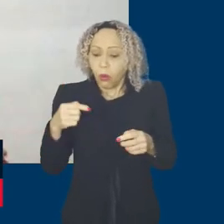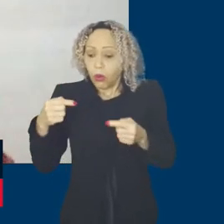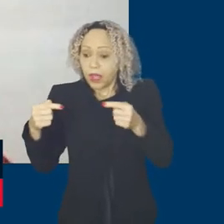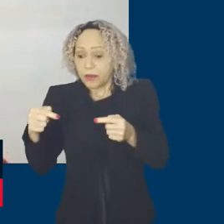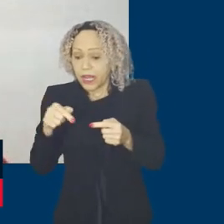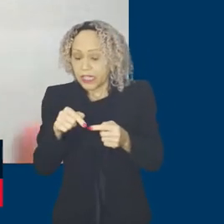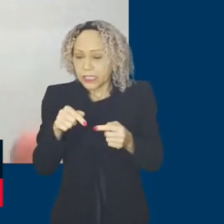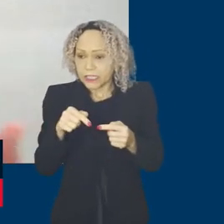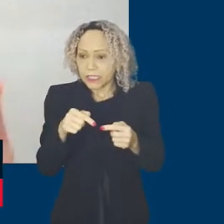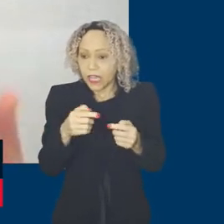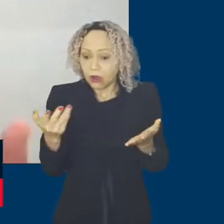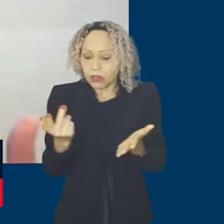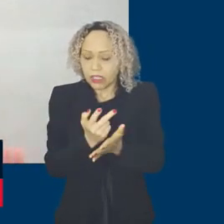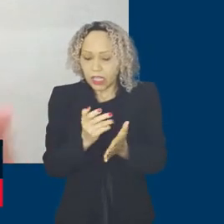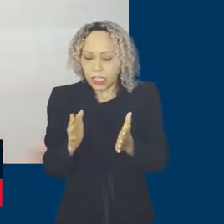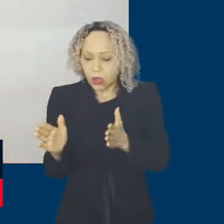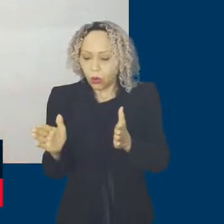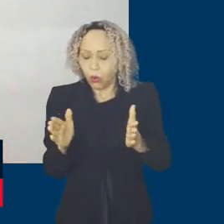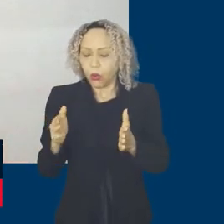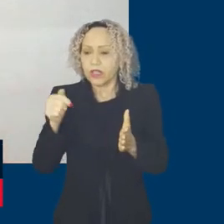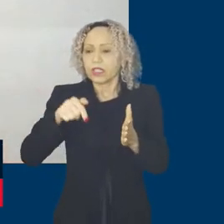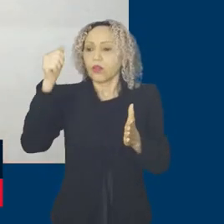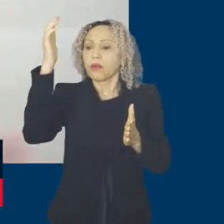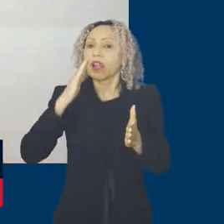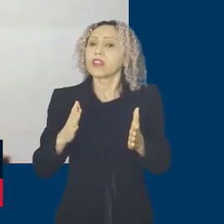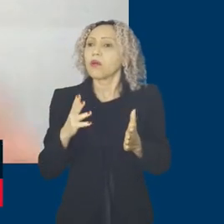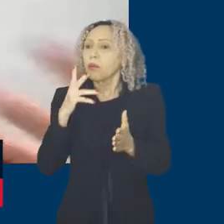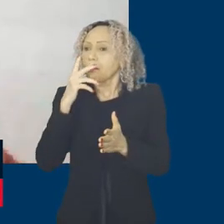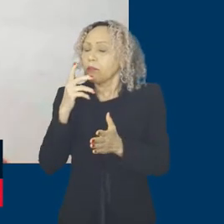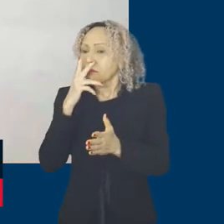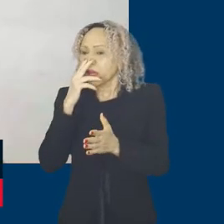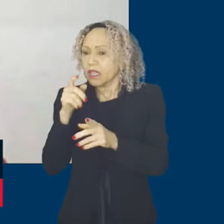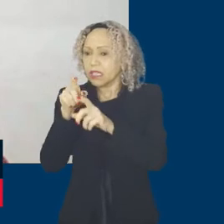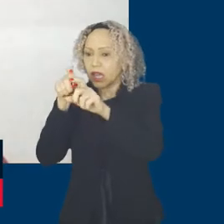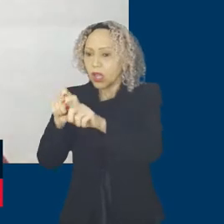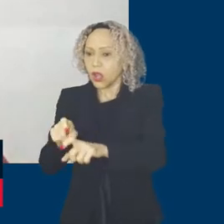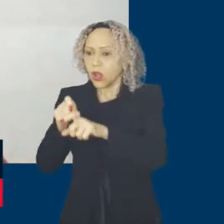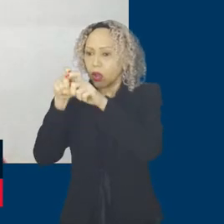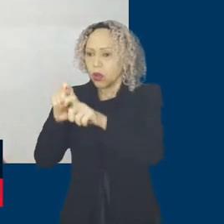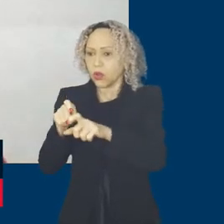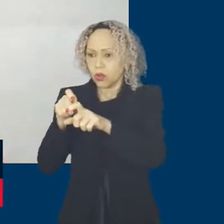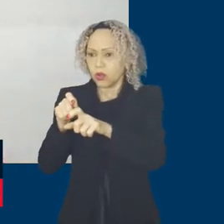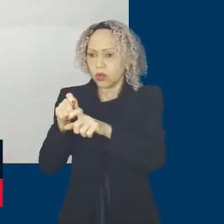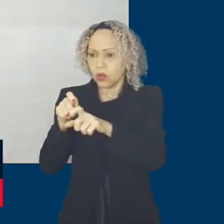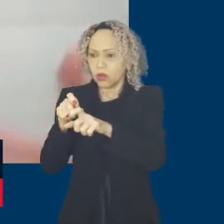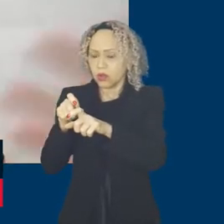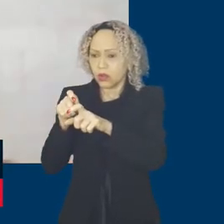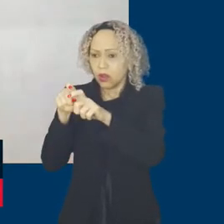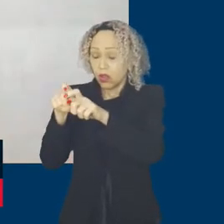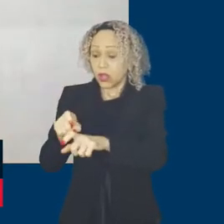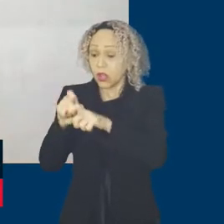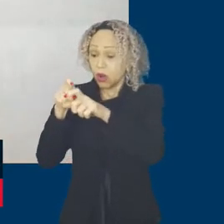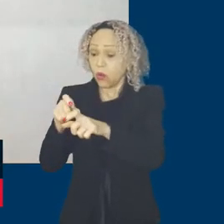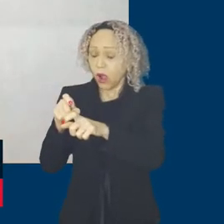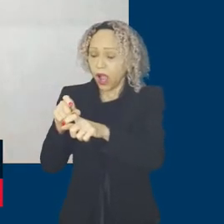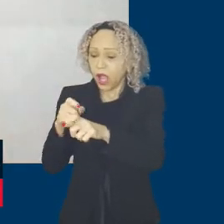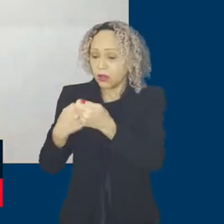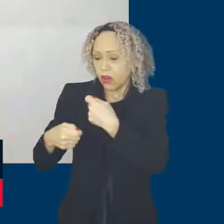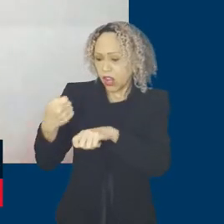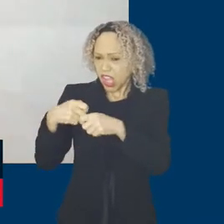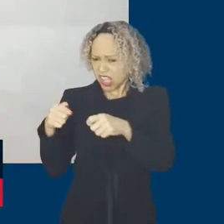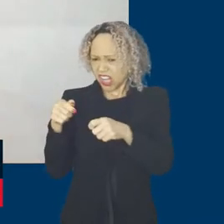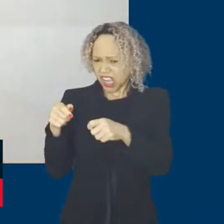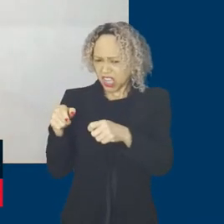o tamanho do agronegócio no Brasil é resultado da competência dos nossos produtores rurais.